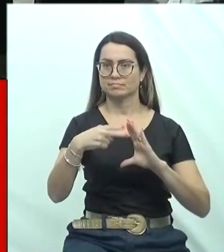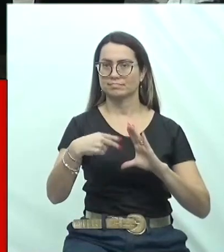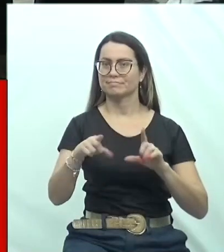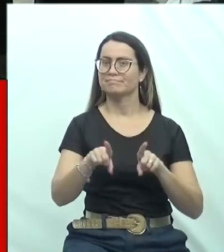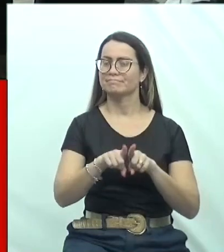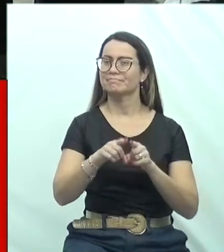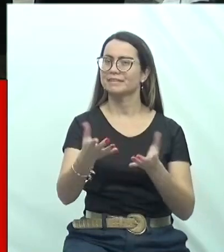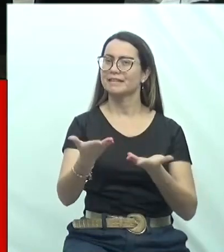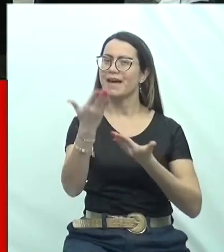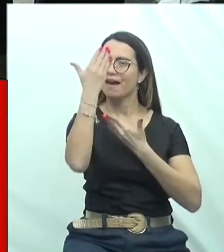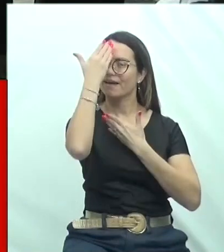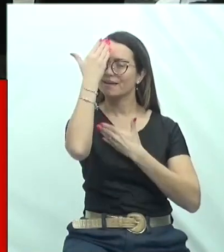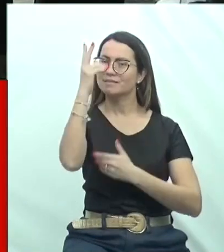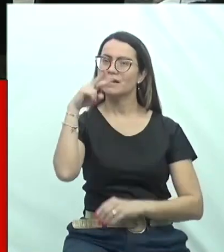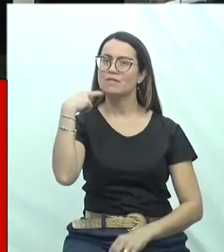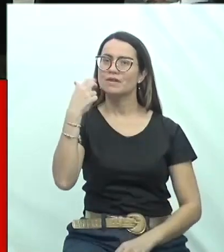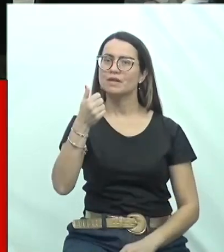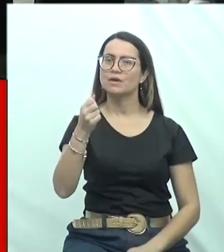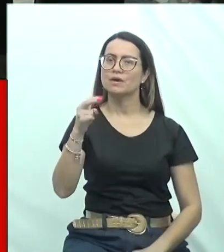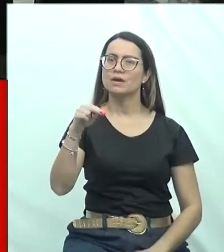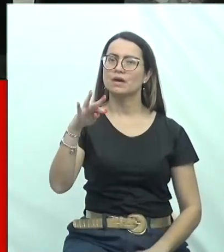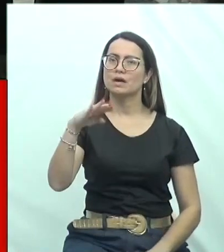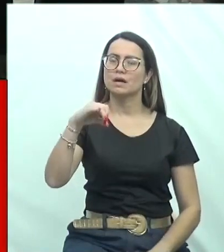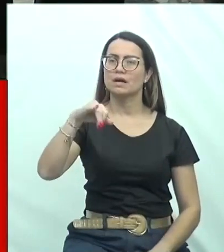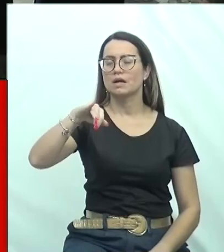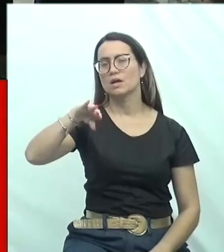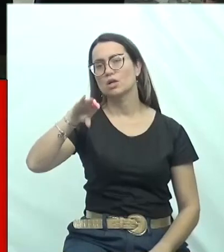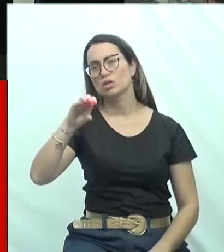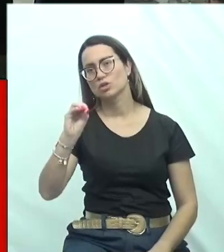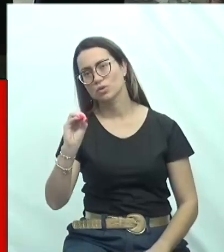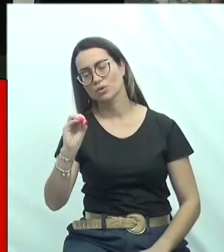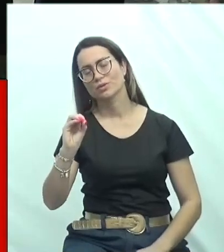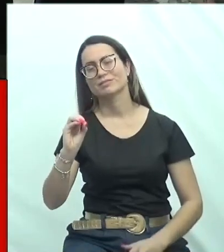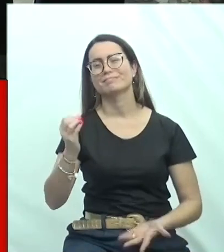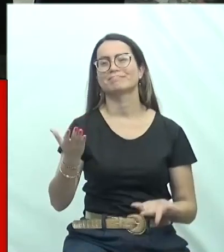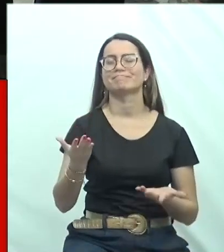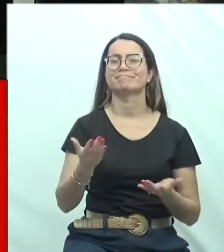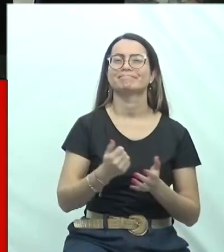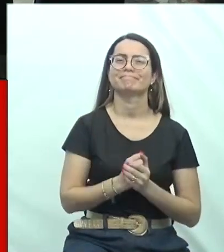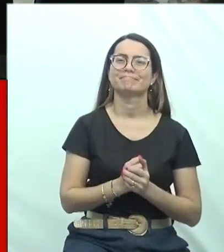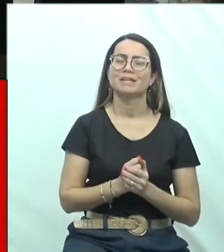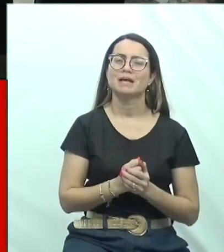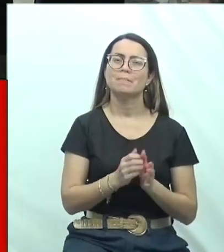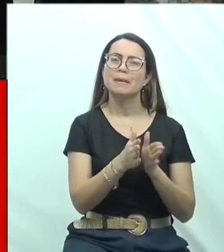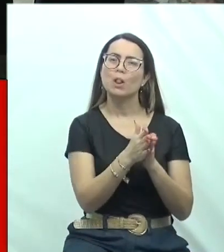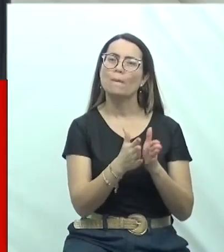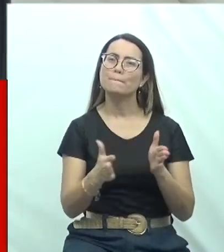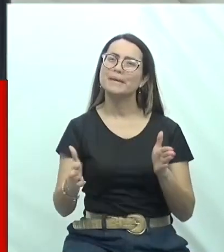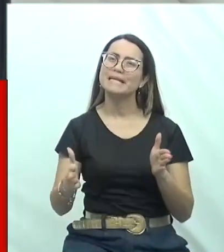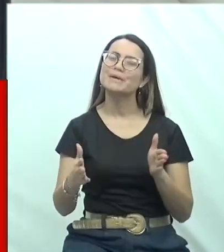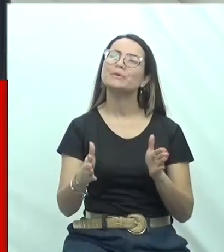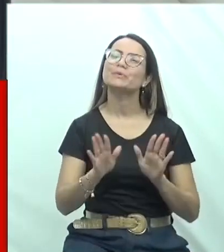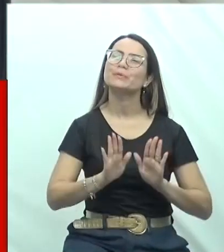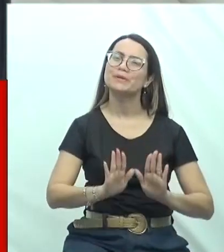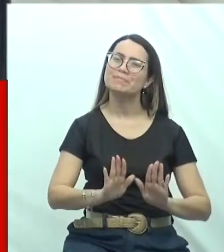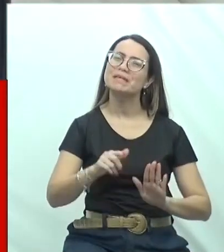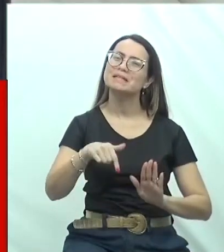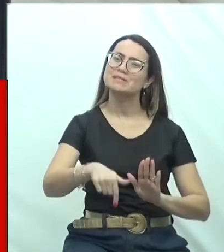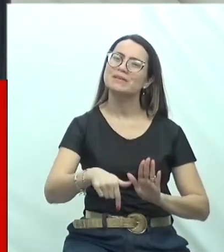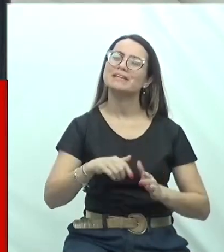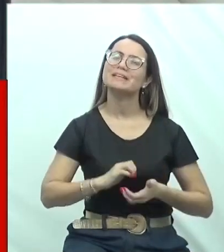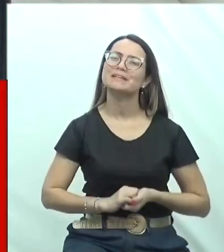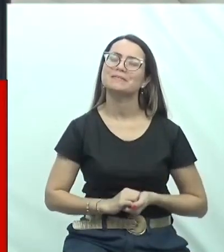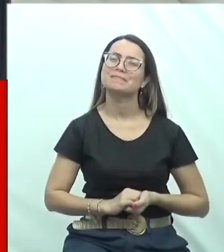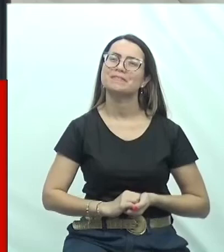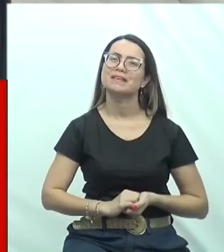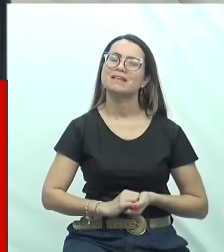agradecer o nosso vereador Antônio Córdova de Oliveira pela sua permanência aqui. Foi de grande valia. Essa casa